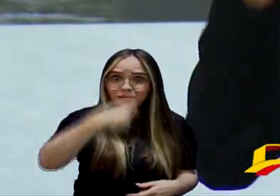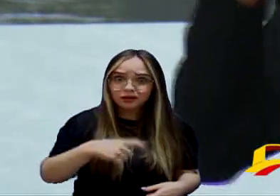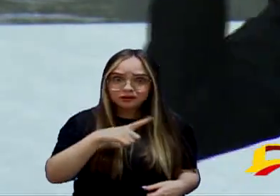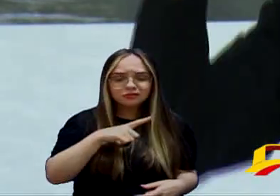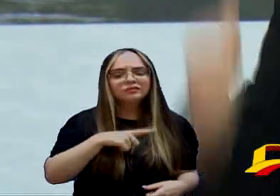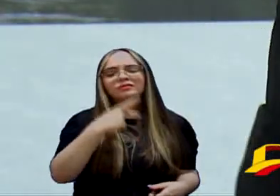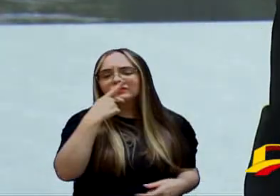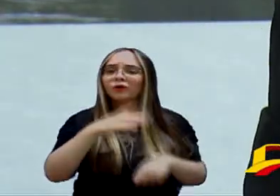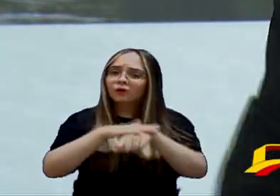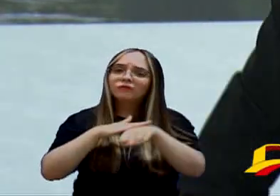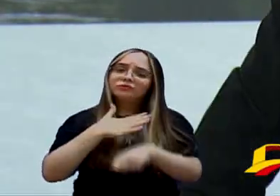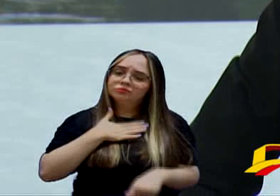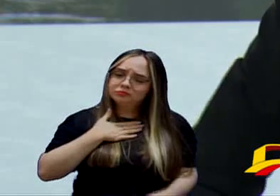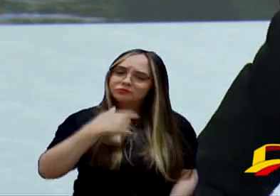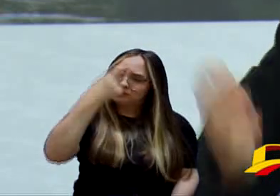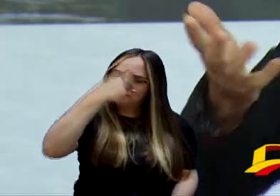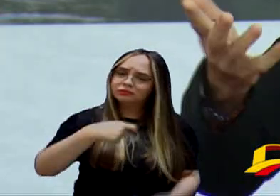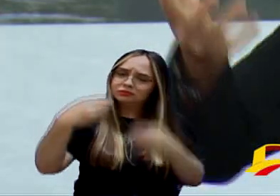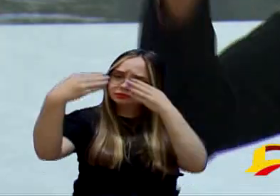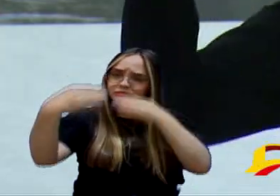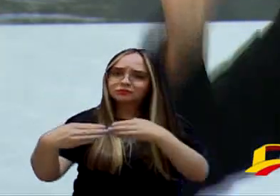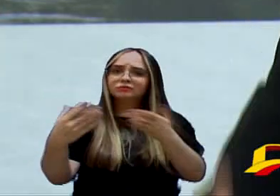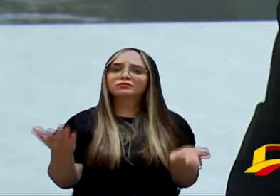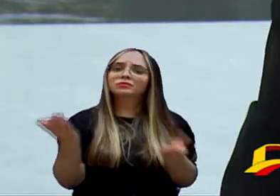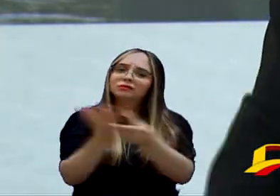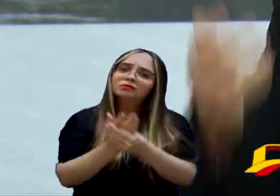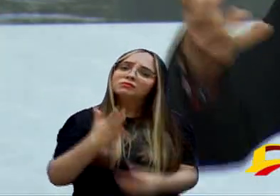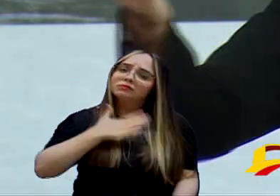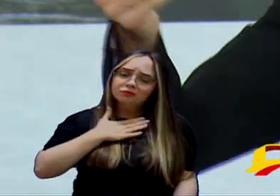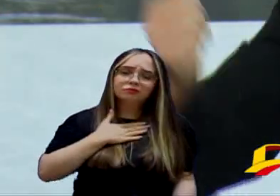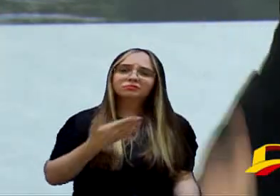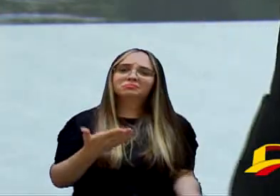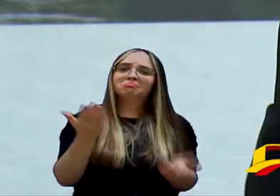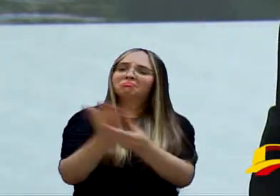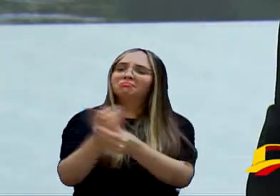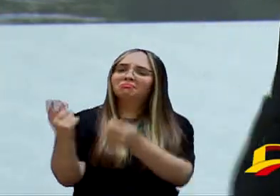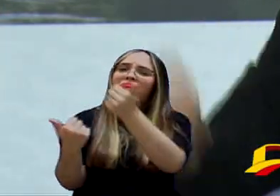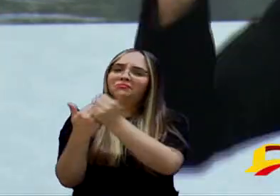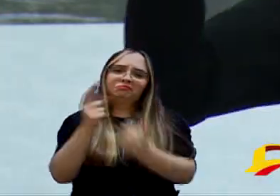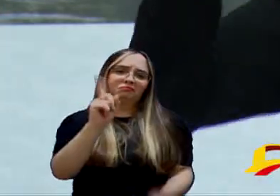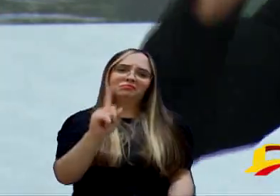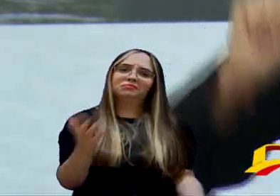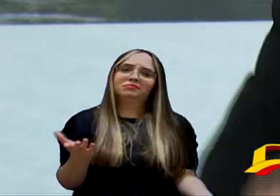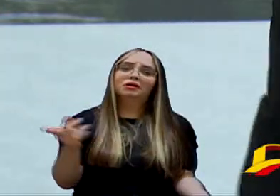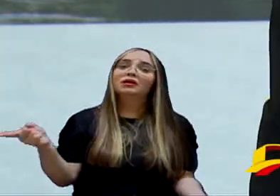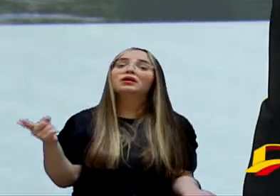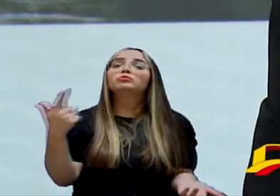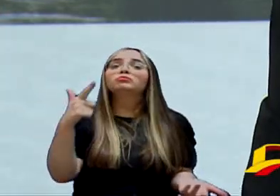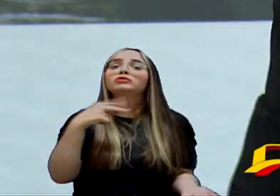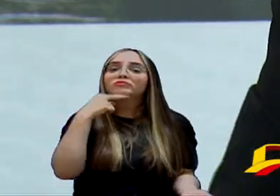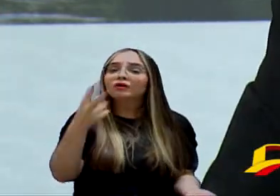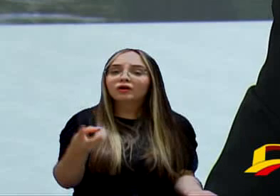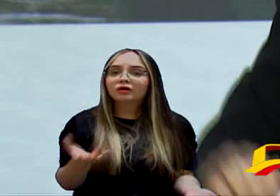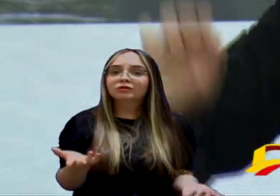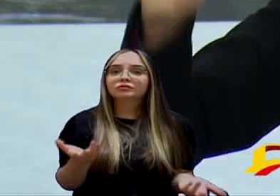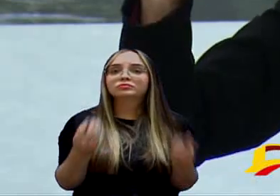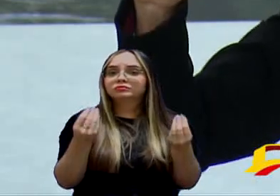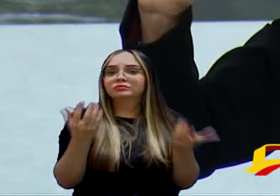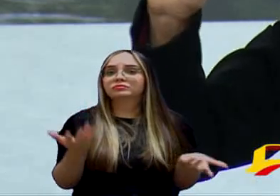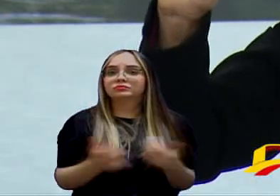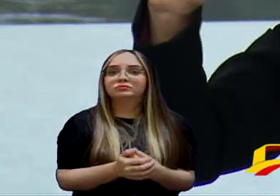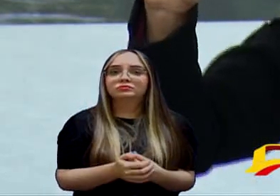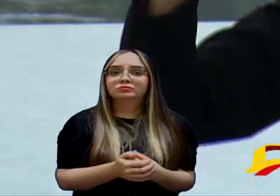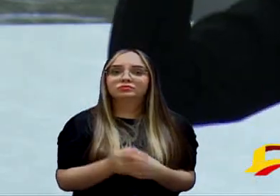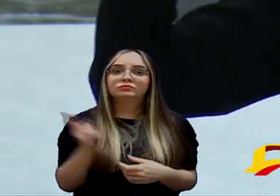fale comigo Vereador monte de processo contra mim não contra uma assessora que não tem é como que diz